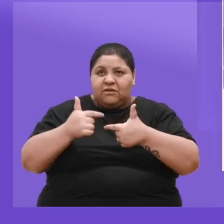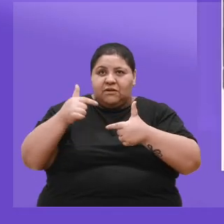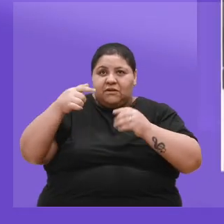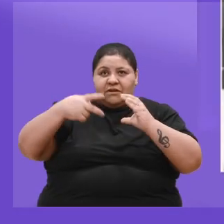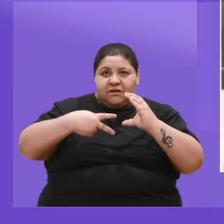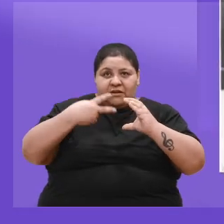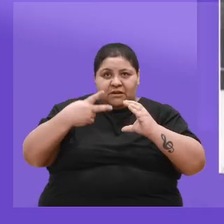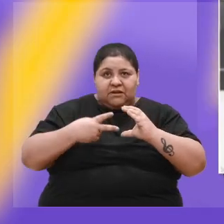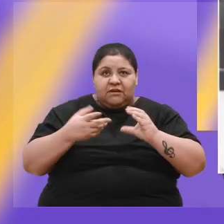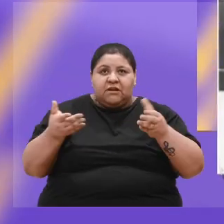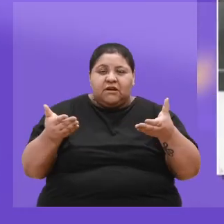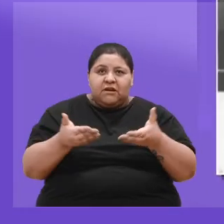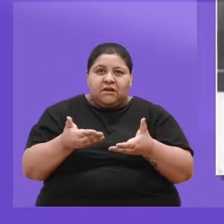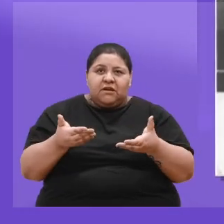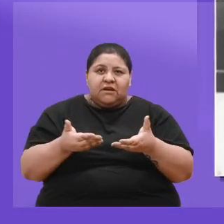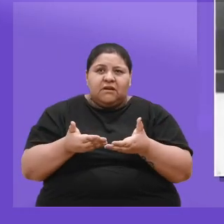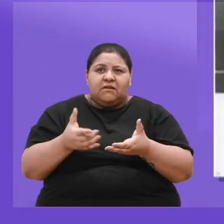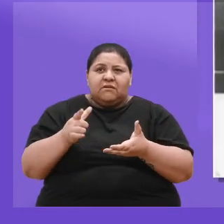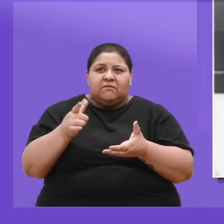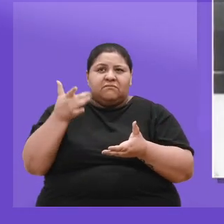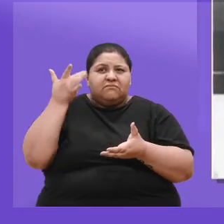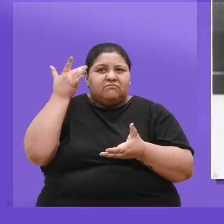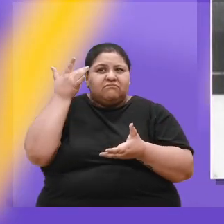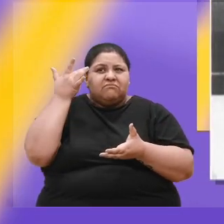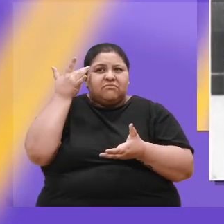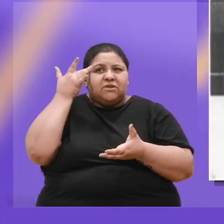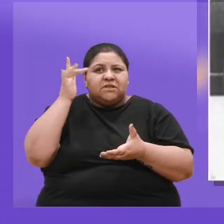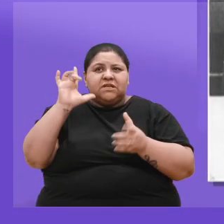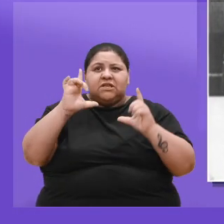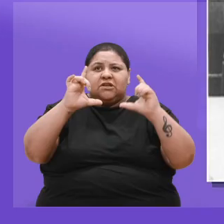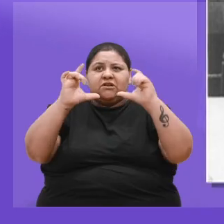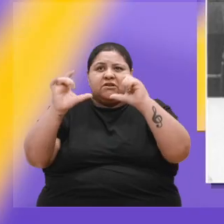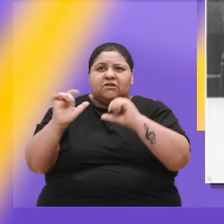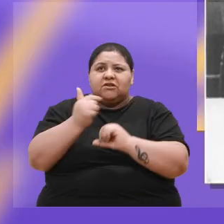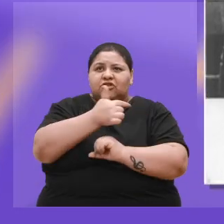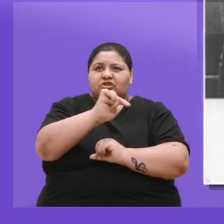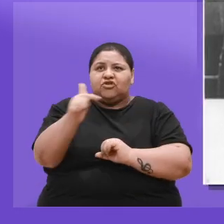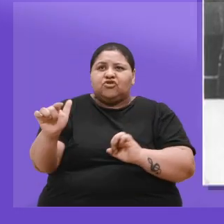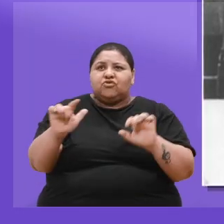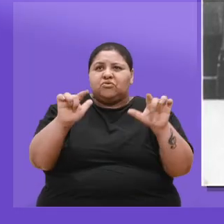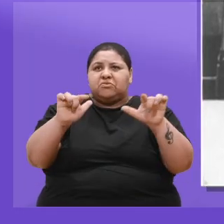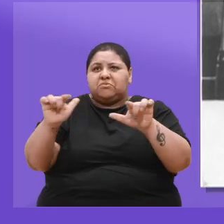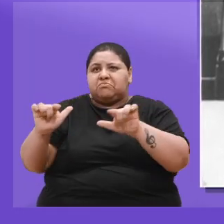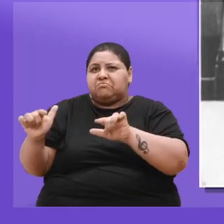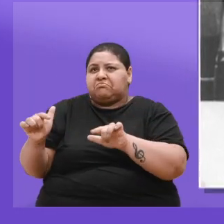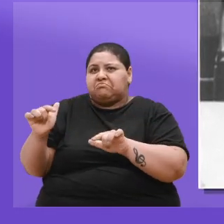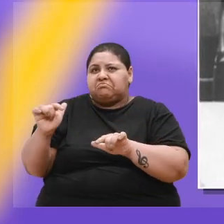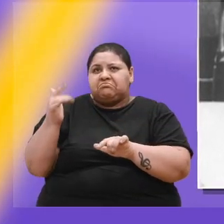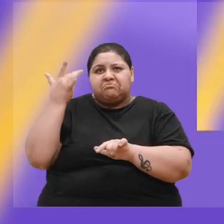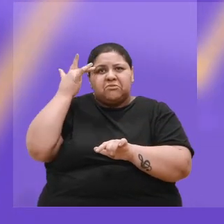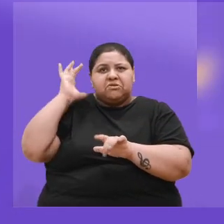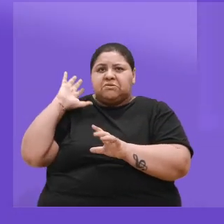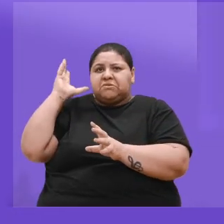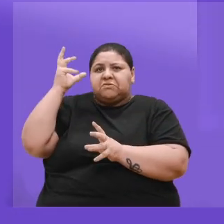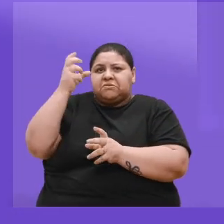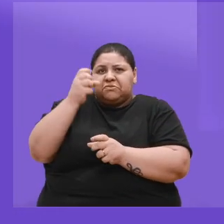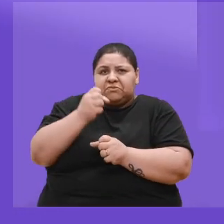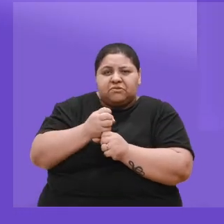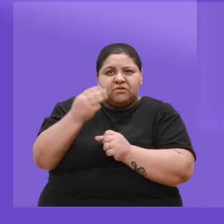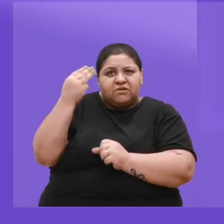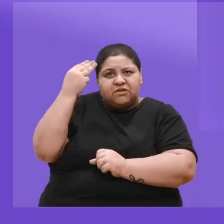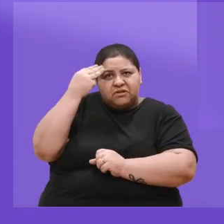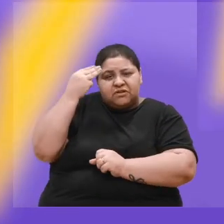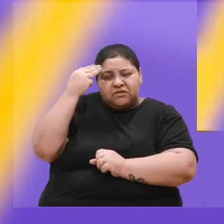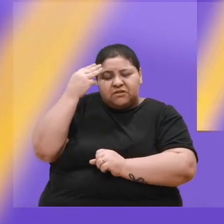né? Agora, não sei se tem fotos dela nesses outros espaços, né? Que a gente consegue fazer o resgate aqui no Centro de Memória